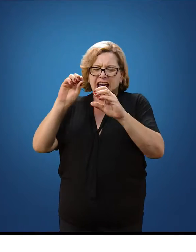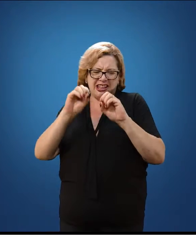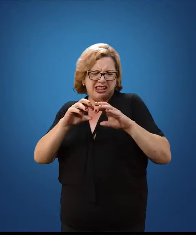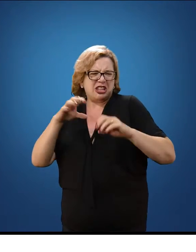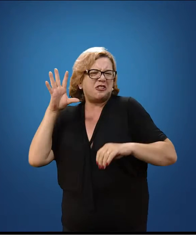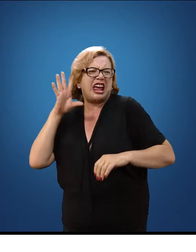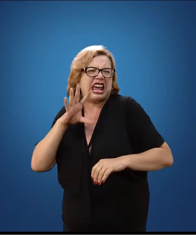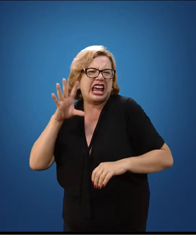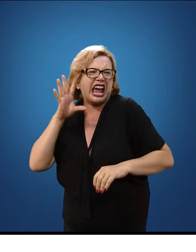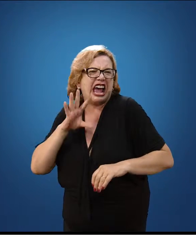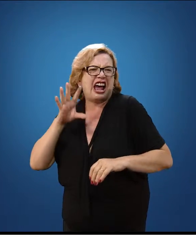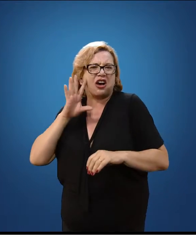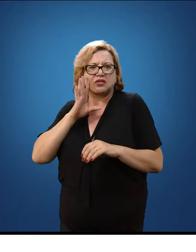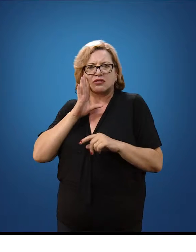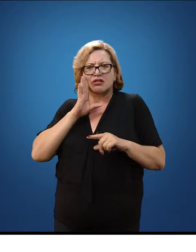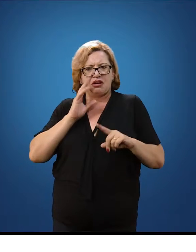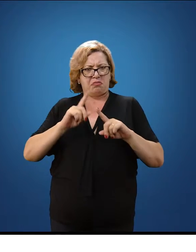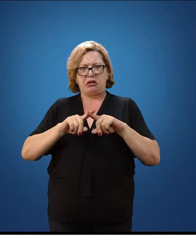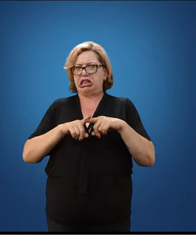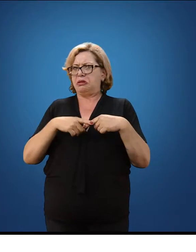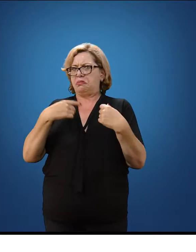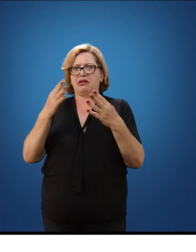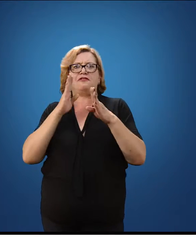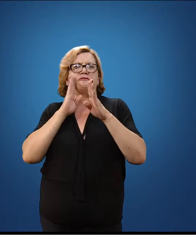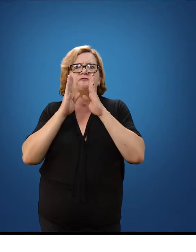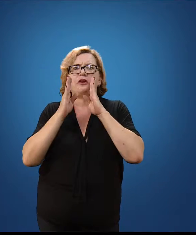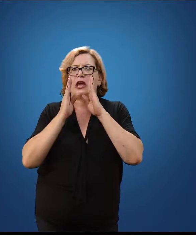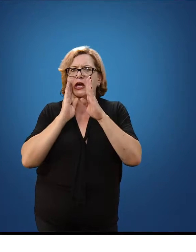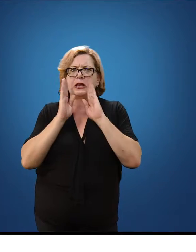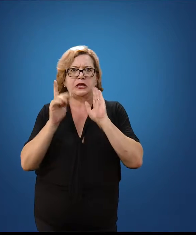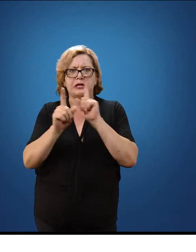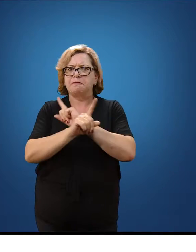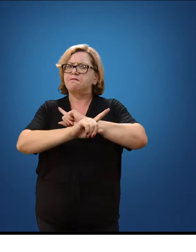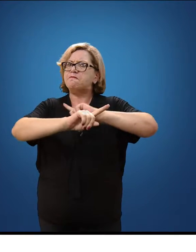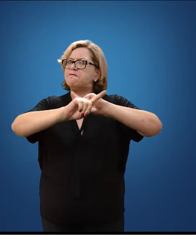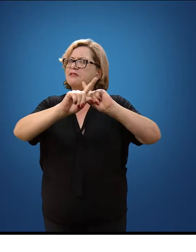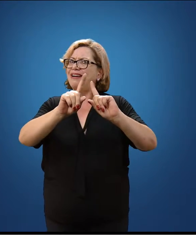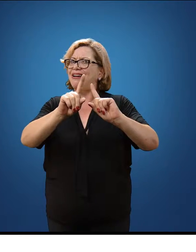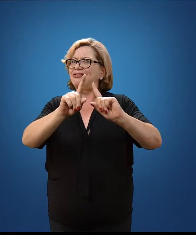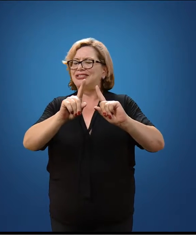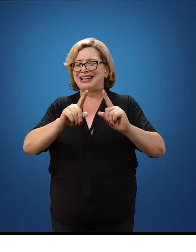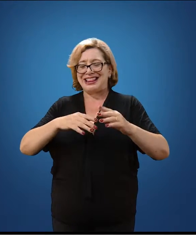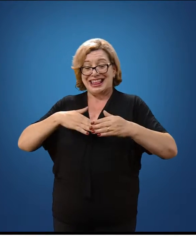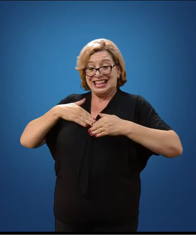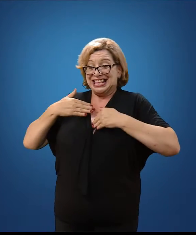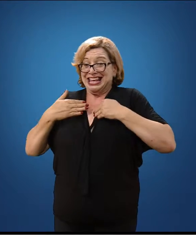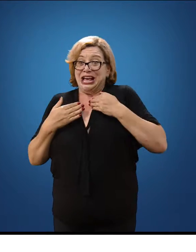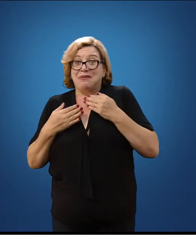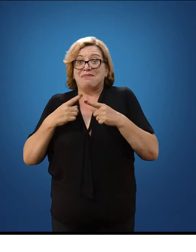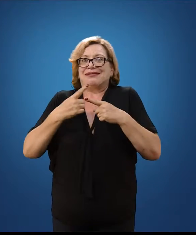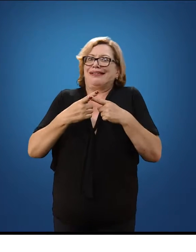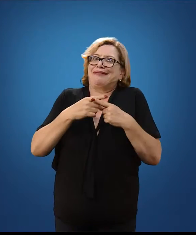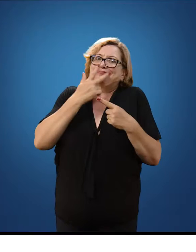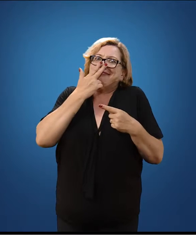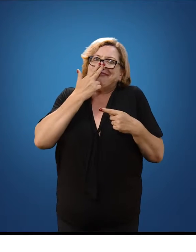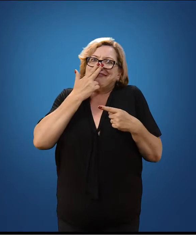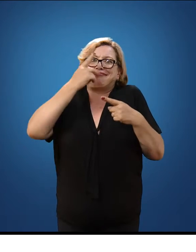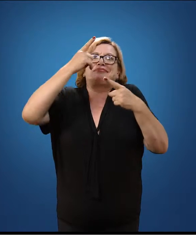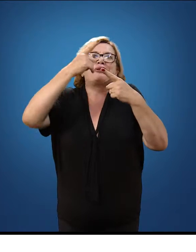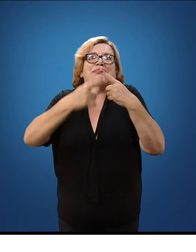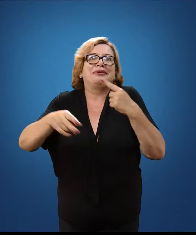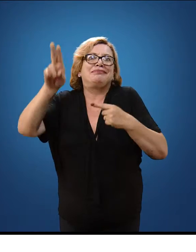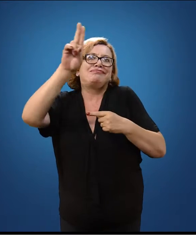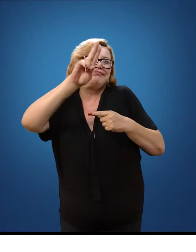tal. E aí depois eu falo, gente, não era para isso, né, o momento. Então, mas é que eles se empolgam tanto, porque eles nunca podem usar o celular, né?